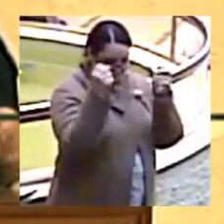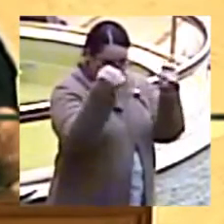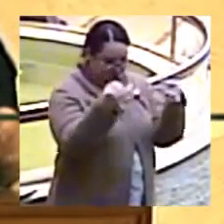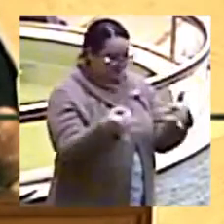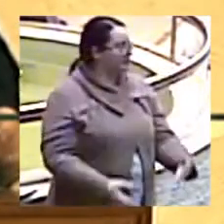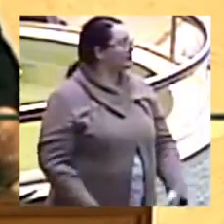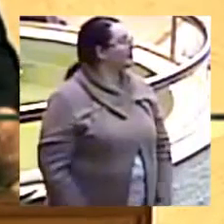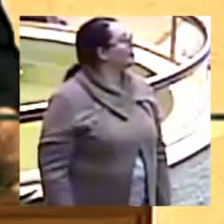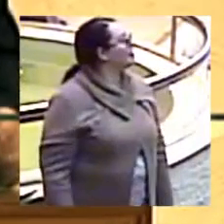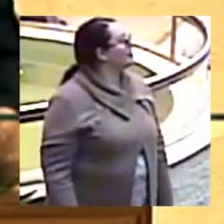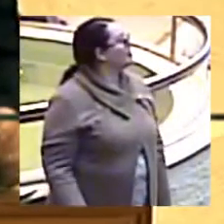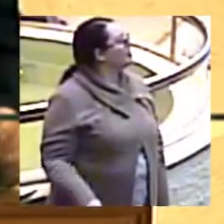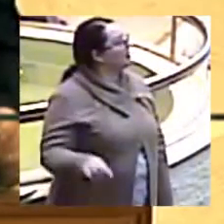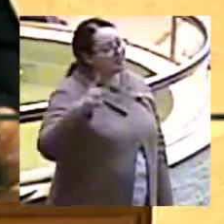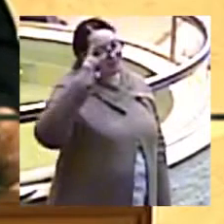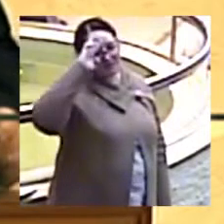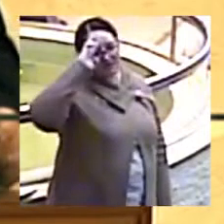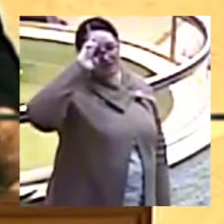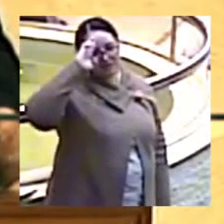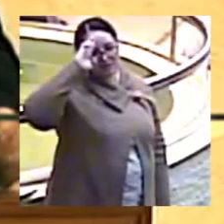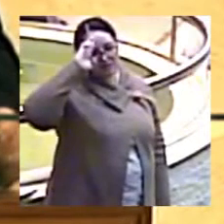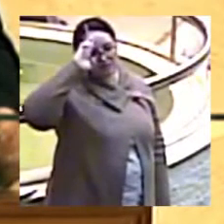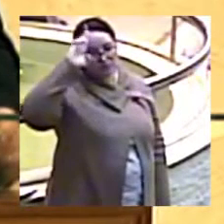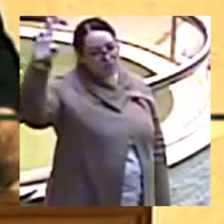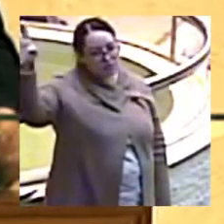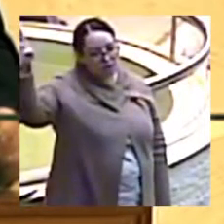No Senhor me refugio.